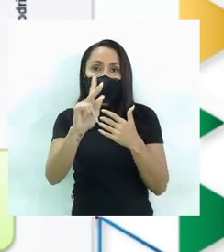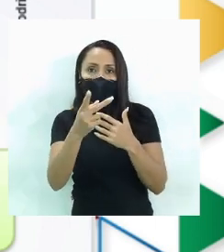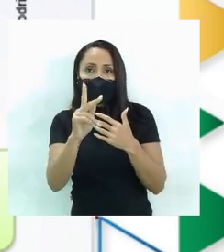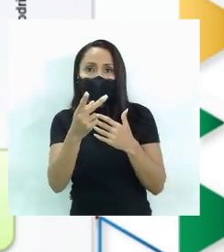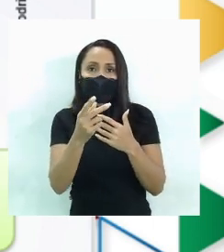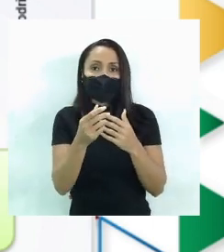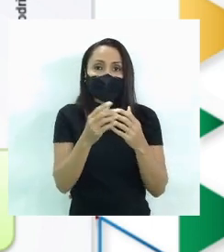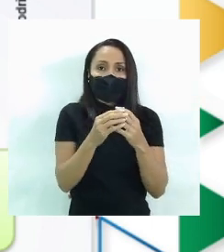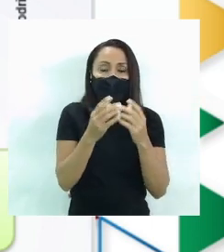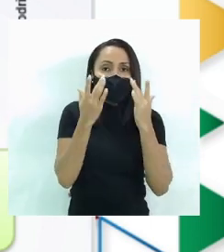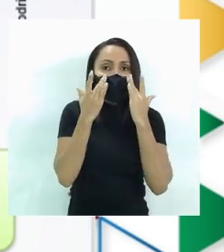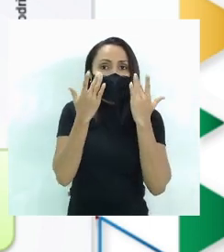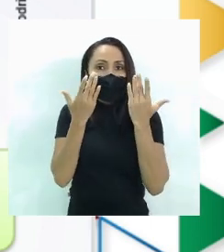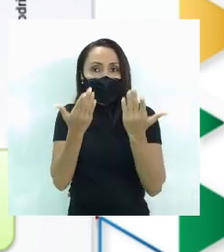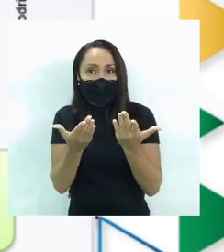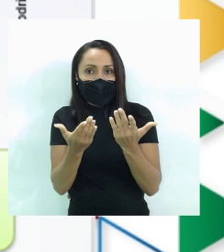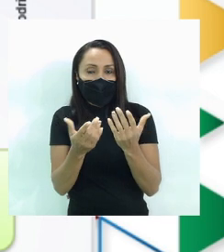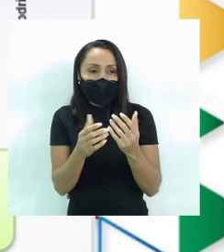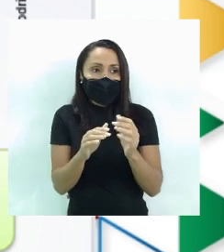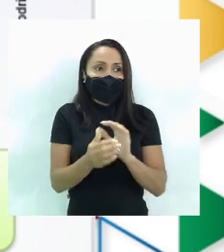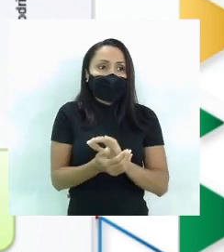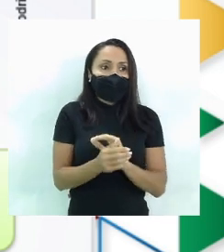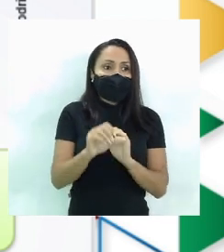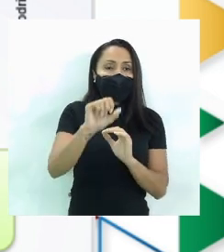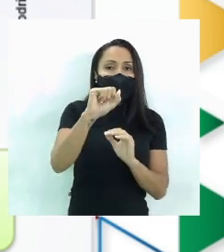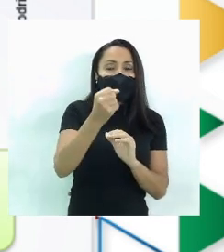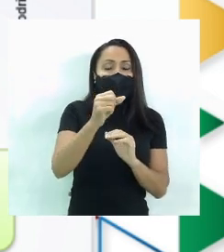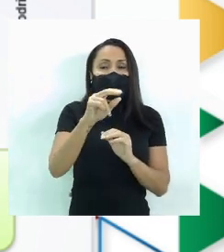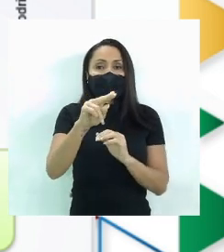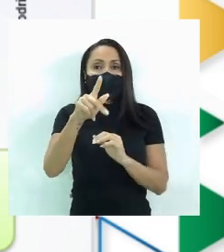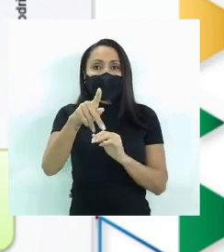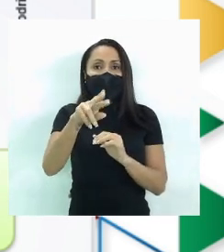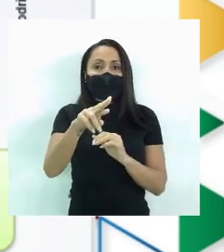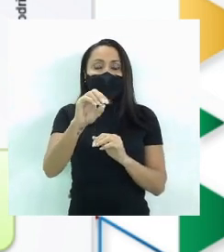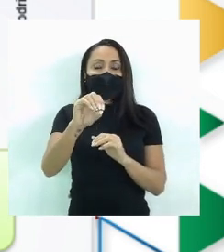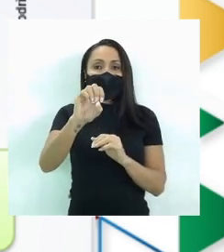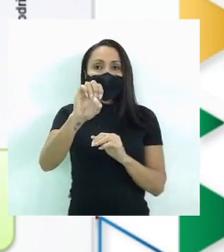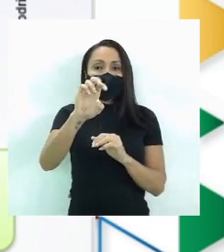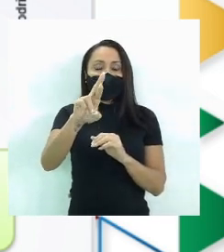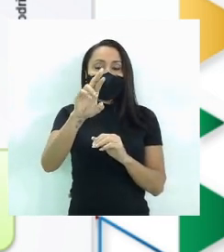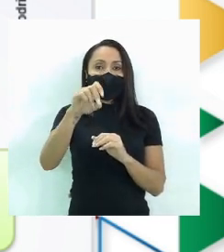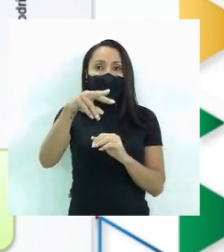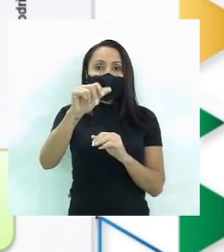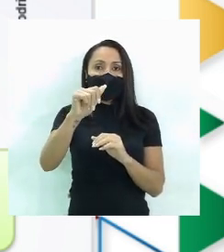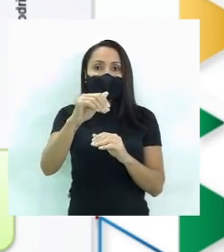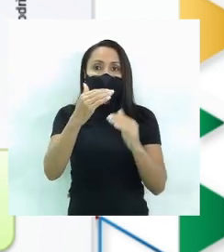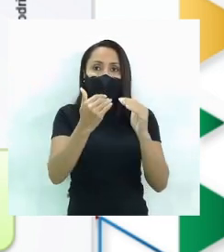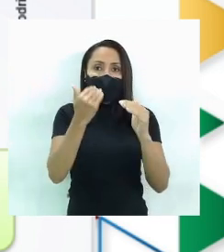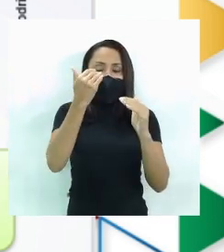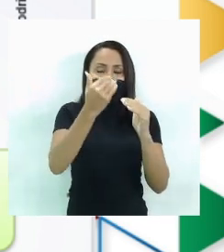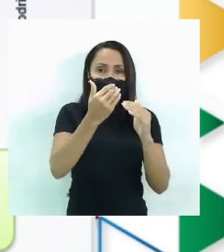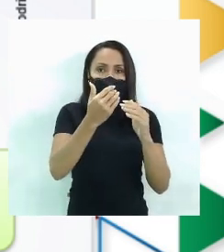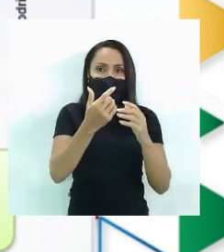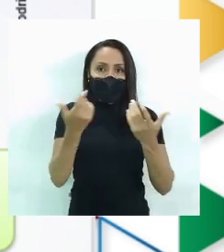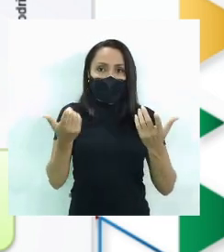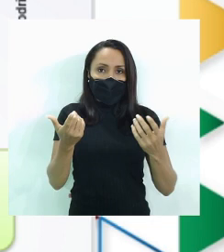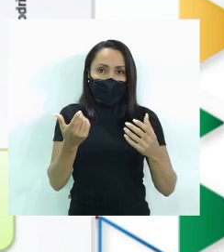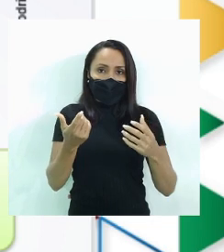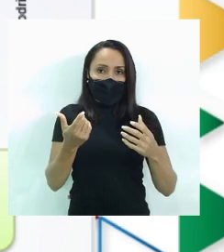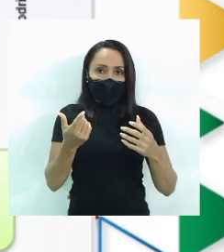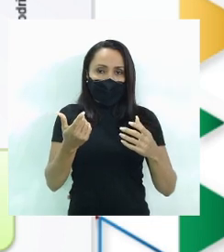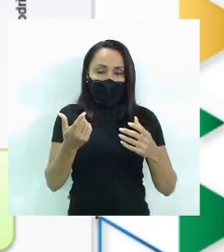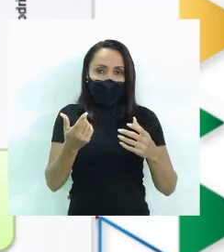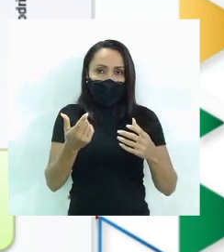podemos observar, nós temos as suprarrenais, tá certo? Isso que fica logo acima dos rins. Nós temos